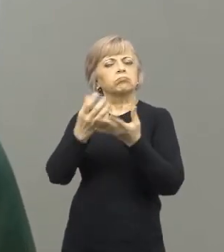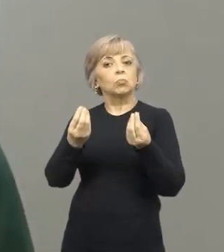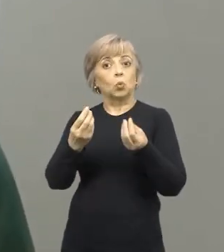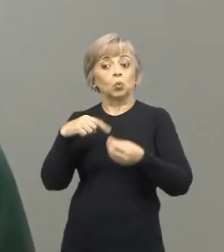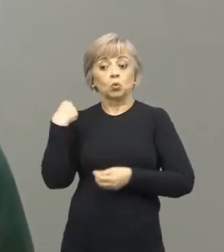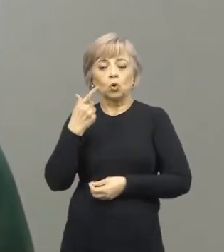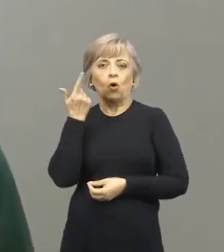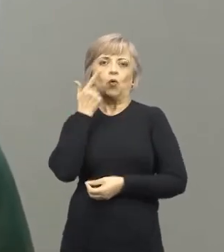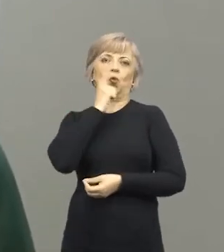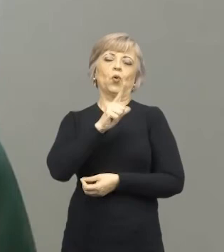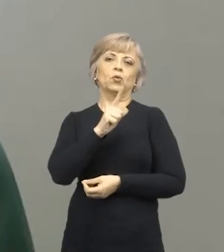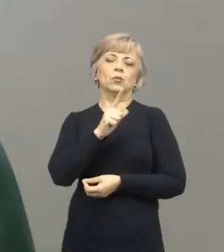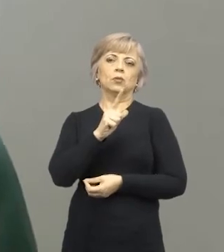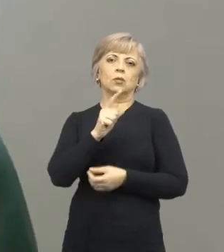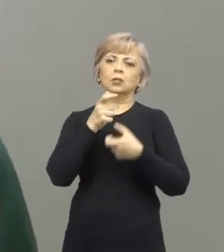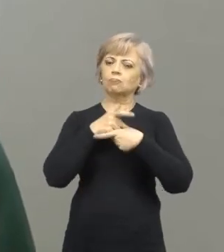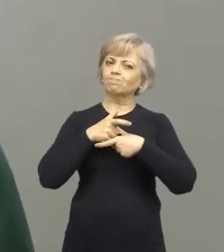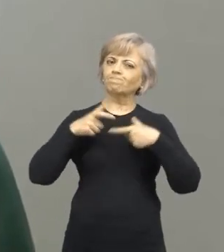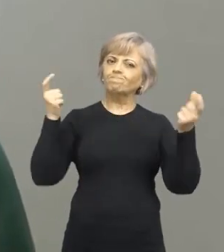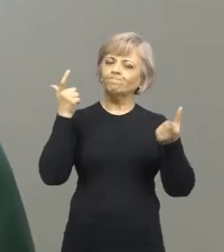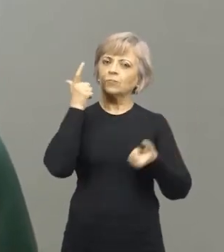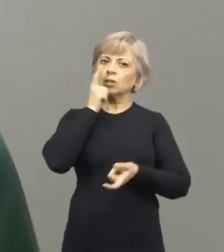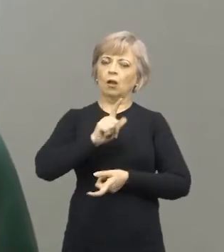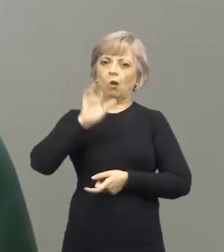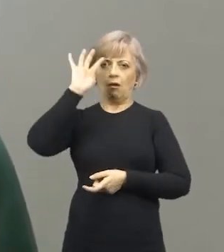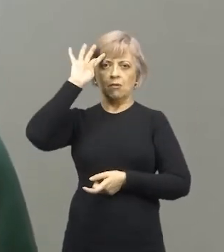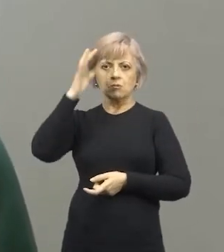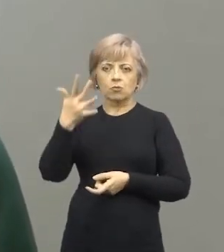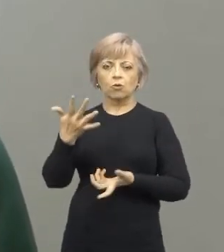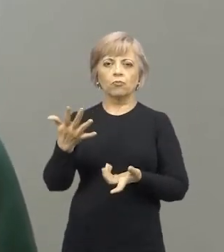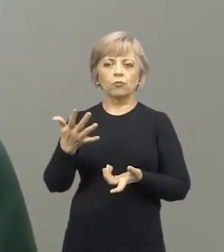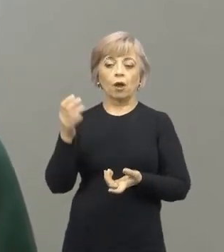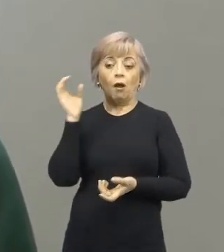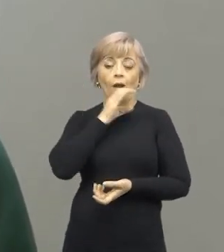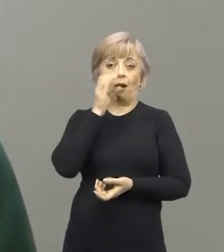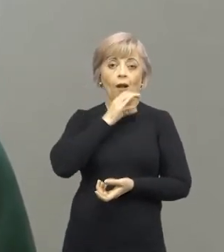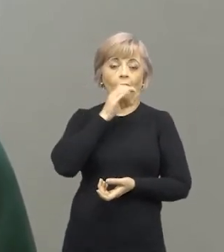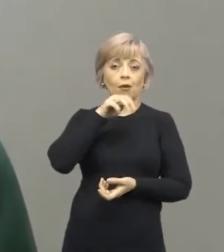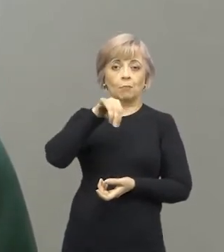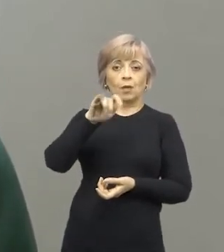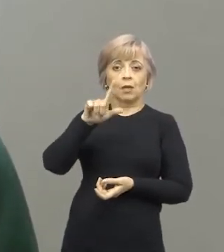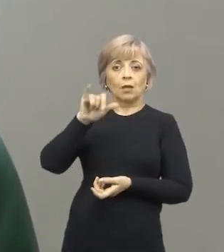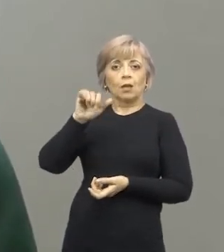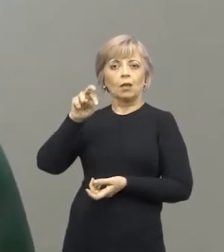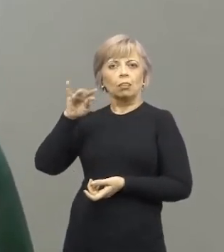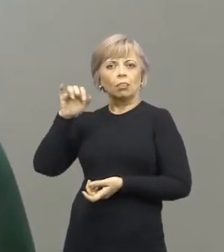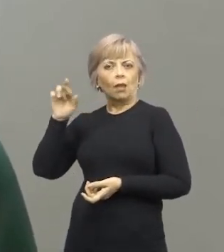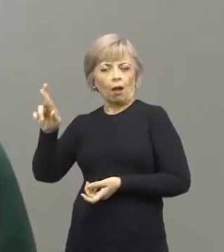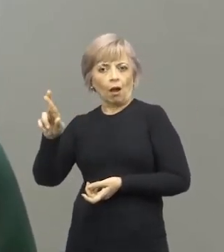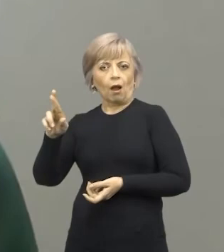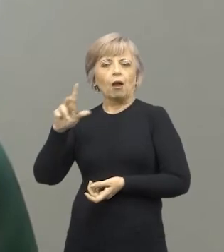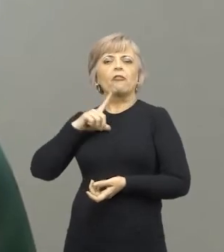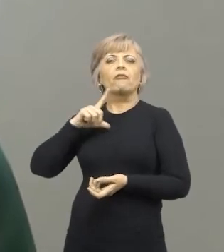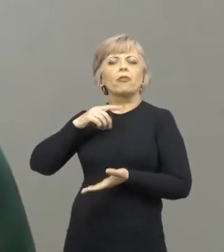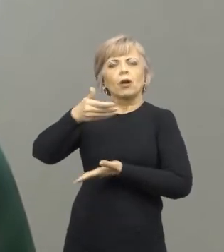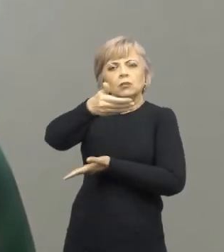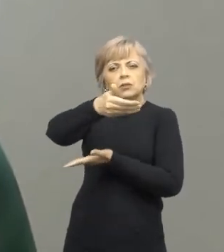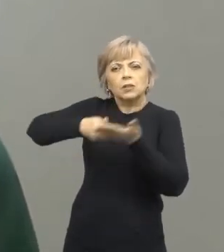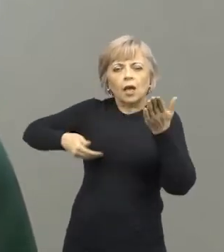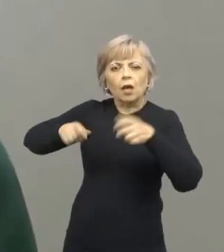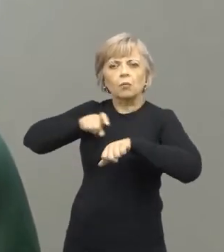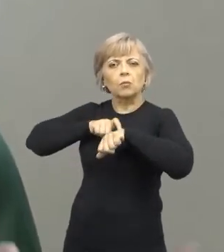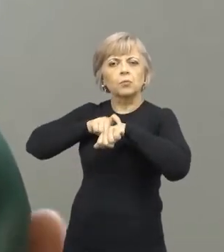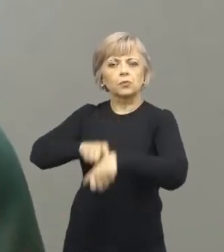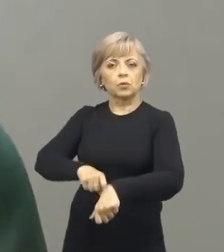que a Polícia Militar conseguisse, desde logo, fazer o termo circunstanciado,